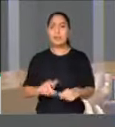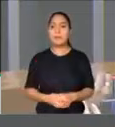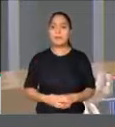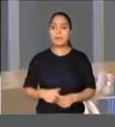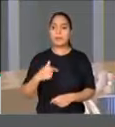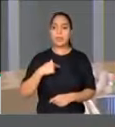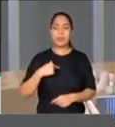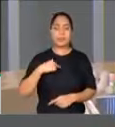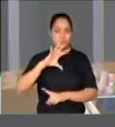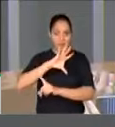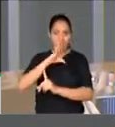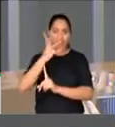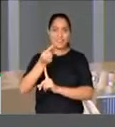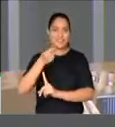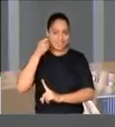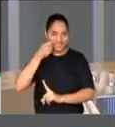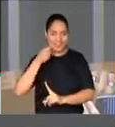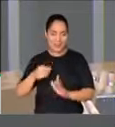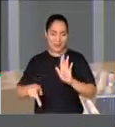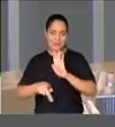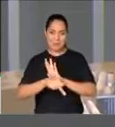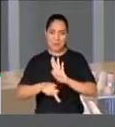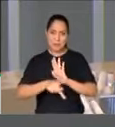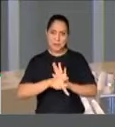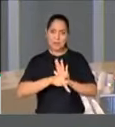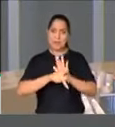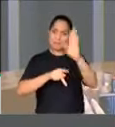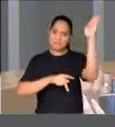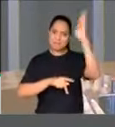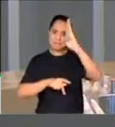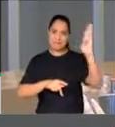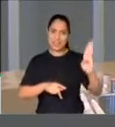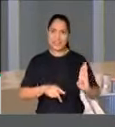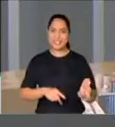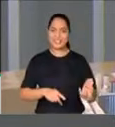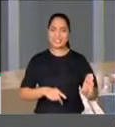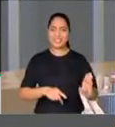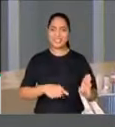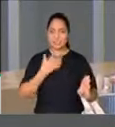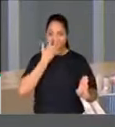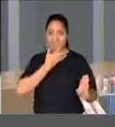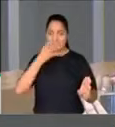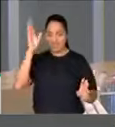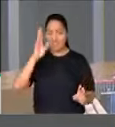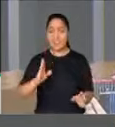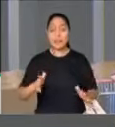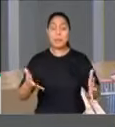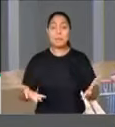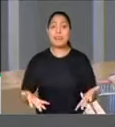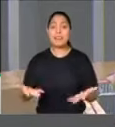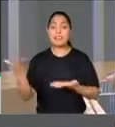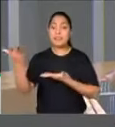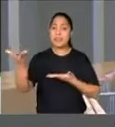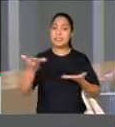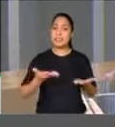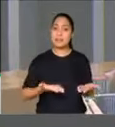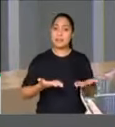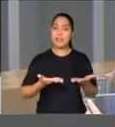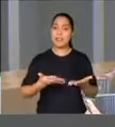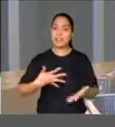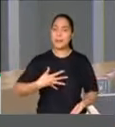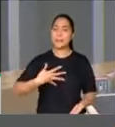sou uma artista brasileira e, quando nos convidaram para vir aqui e receber